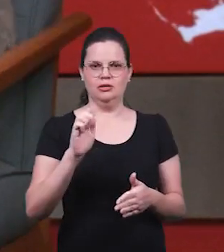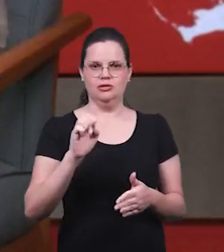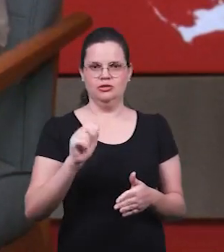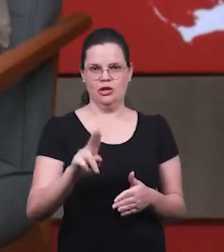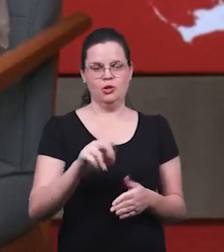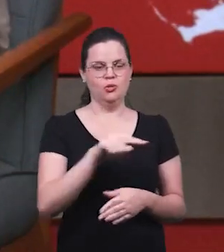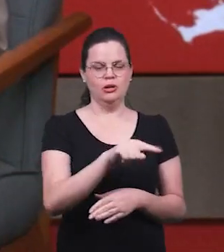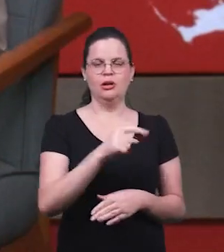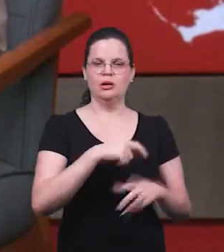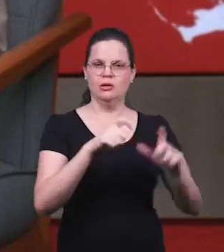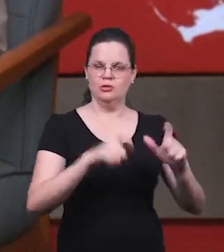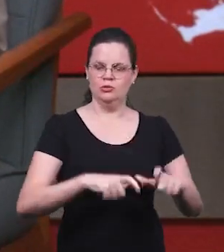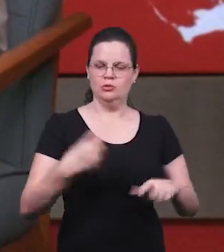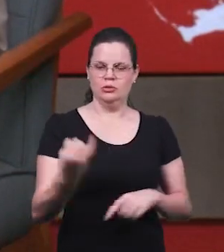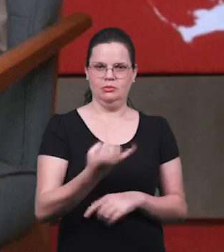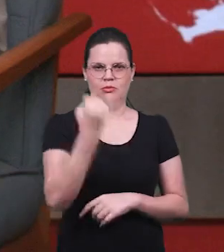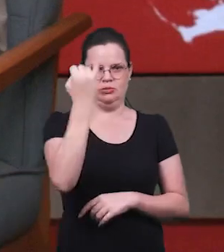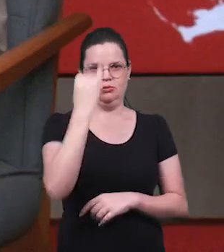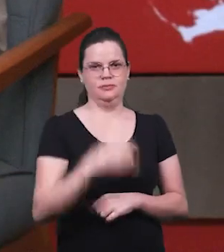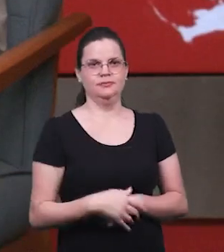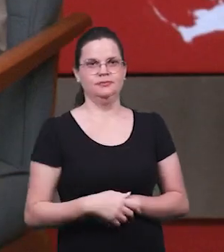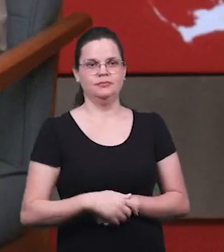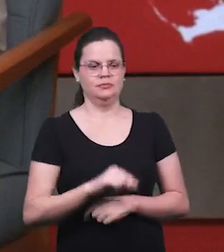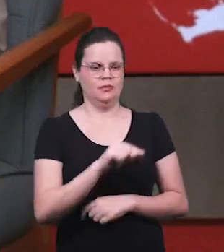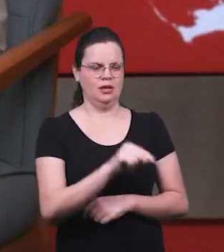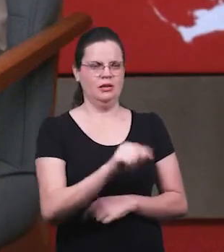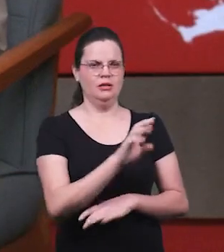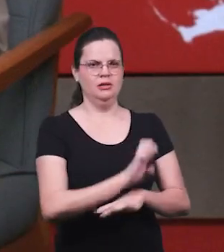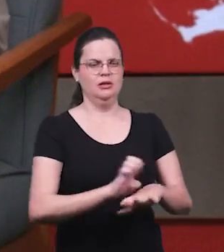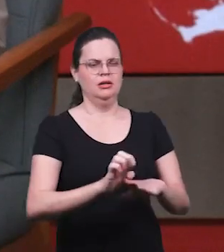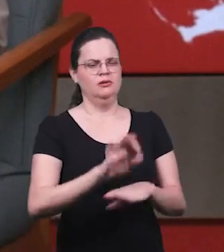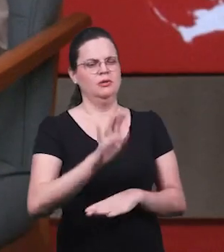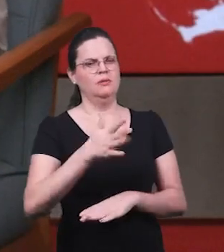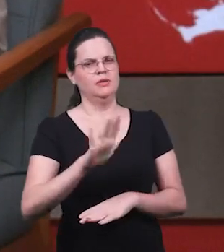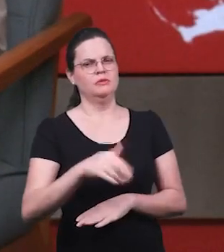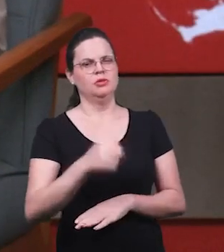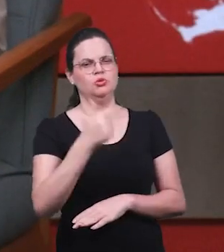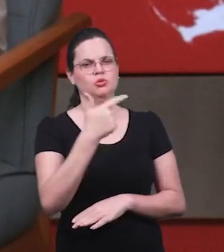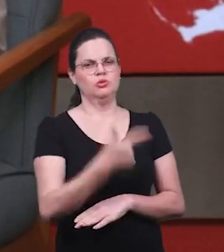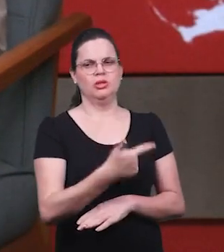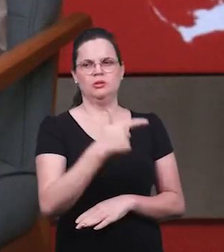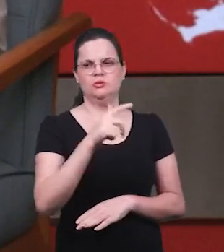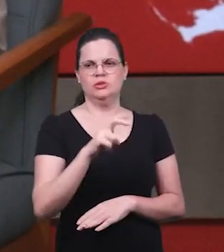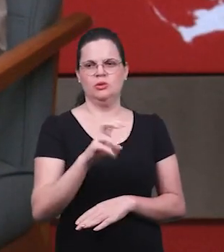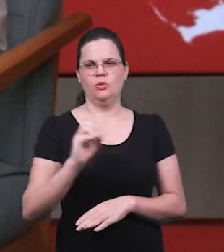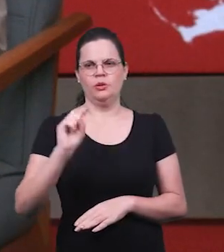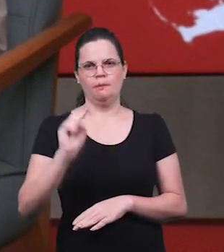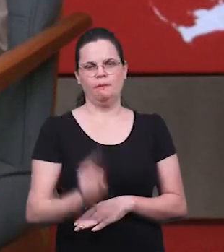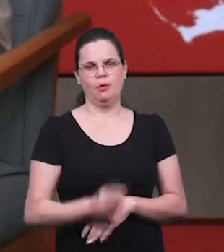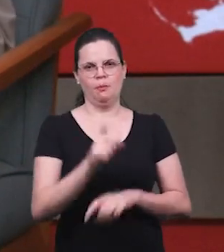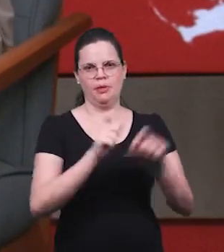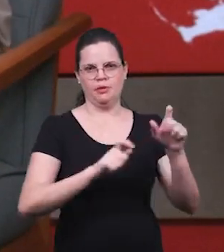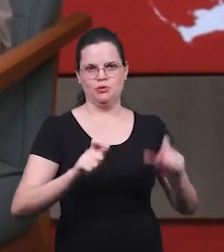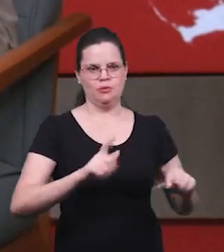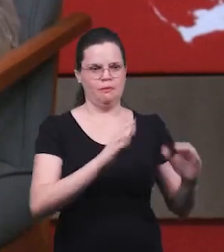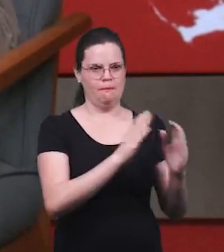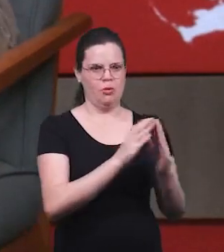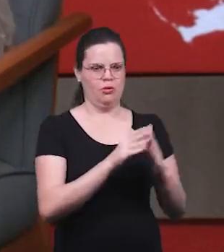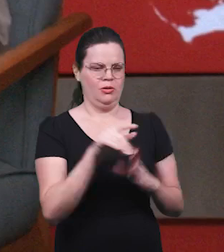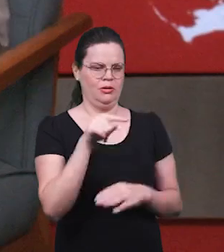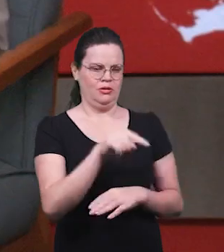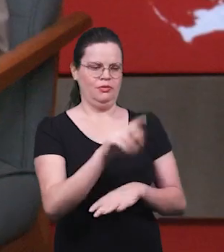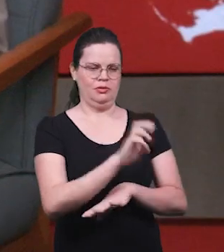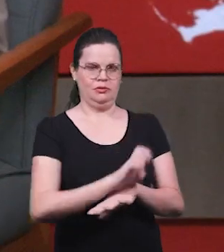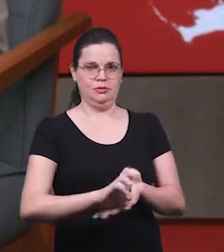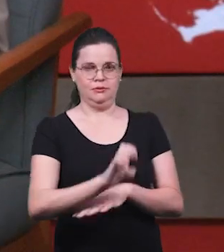para os irmãos terem uma ideia, já naquela época uma cidade com em torno de 250 mil habitantes, importante do